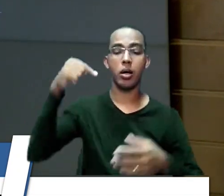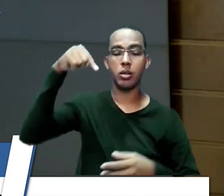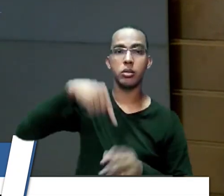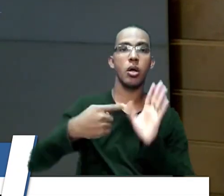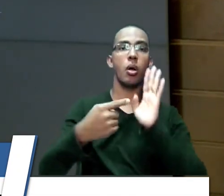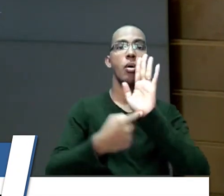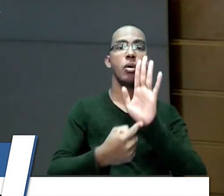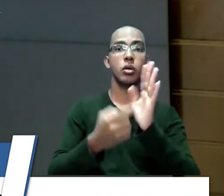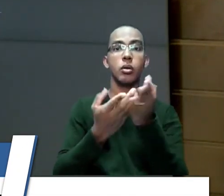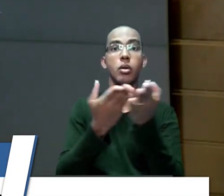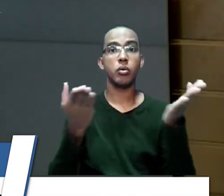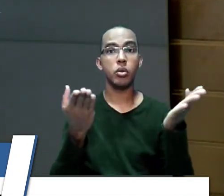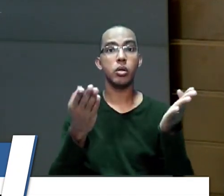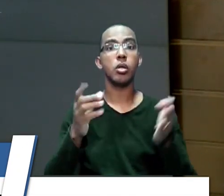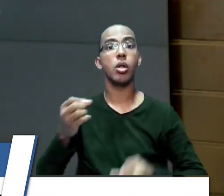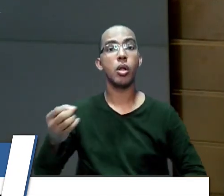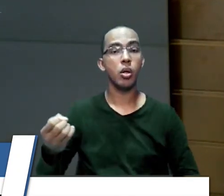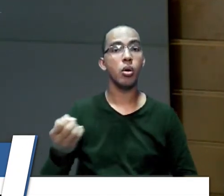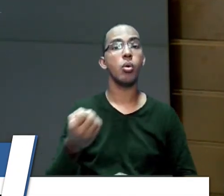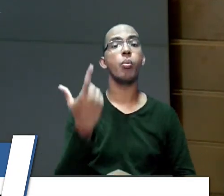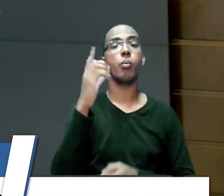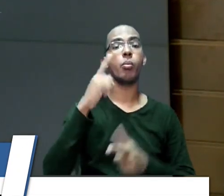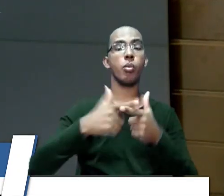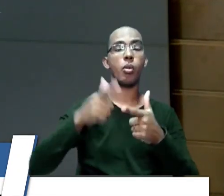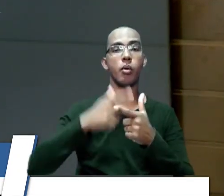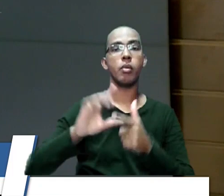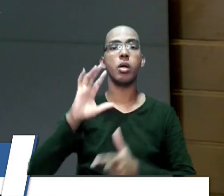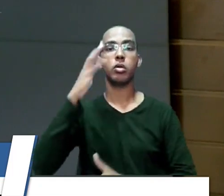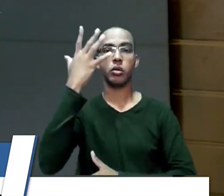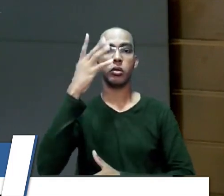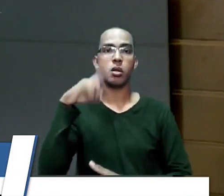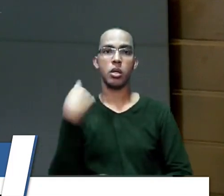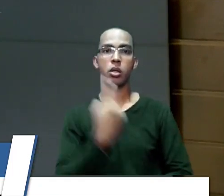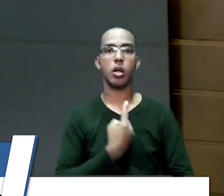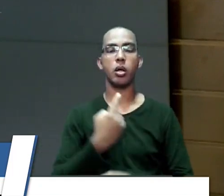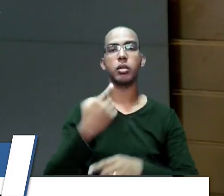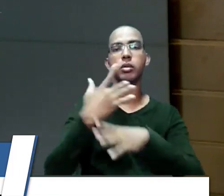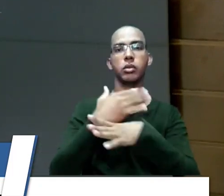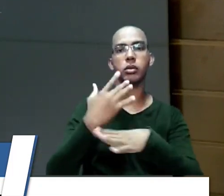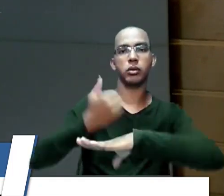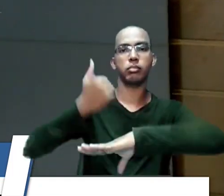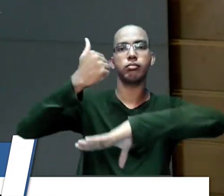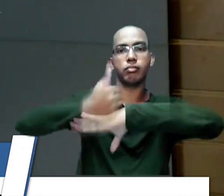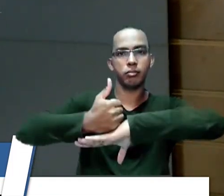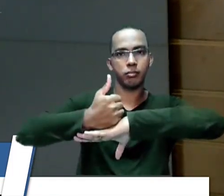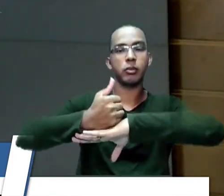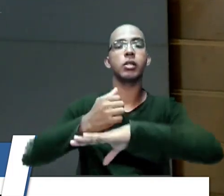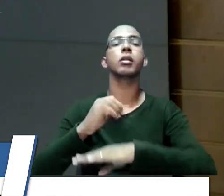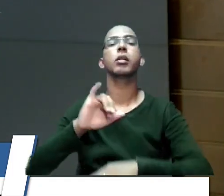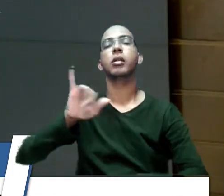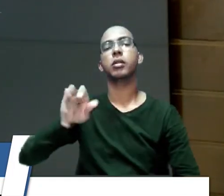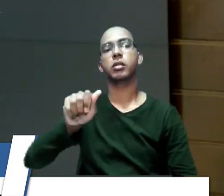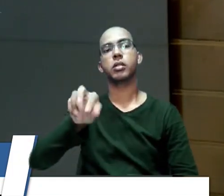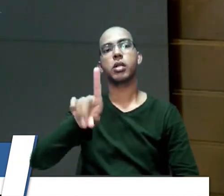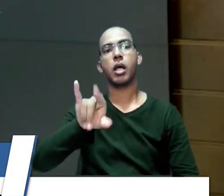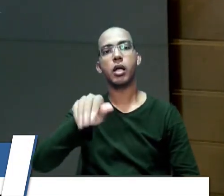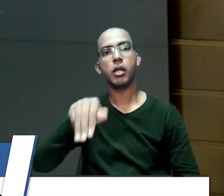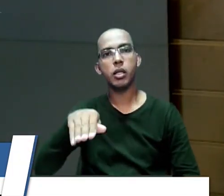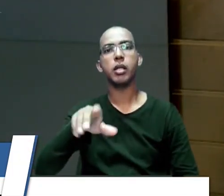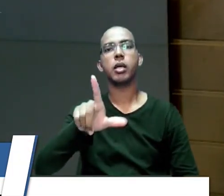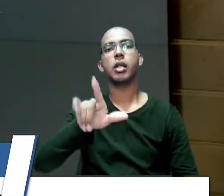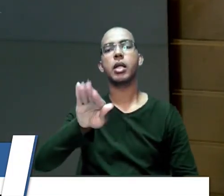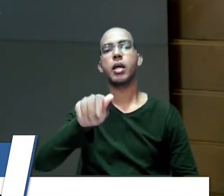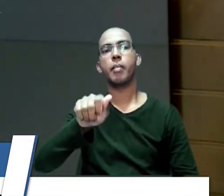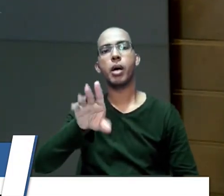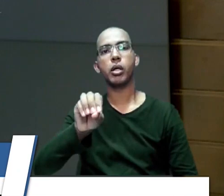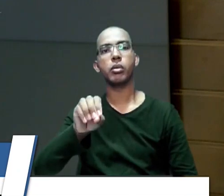vocês mais um problema resolvido aqui na nossa cidade de Franca, Jardim do Líbano, com seu problema